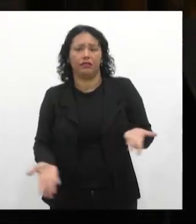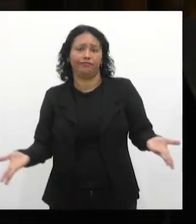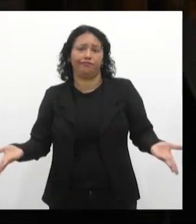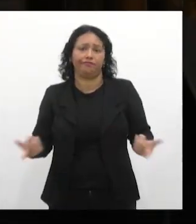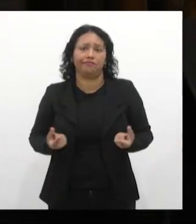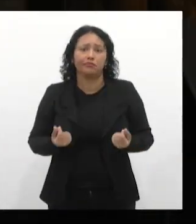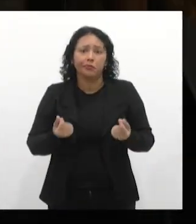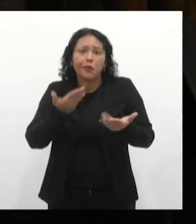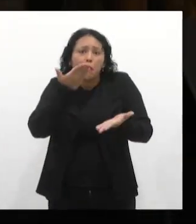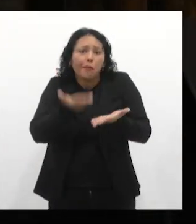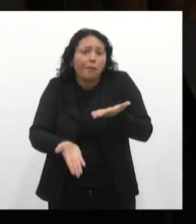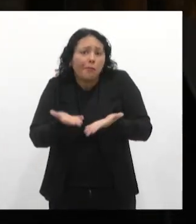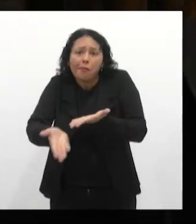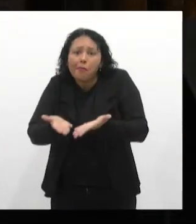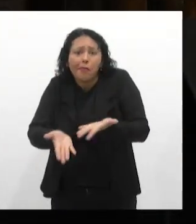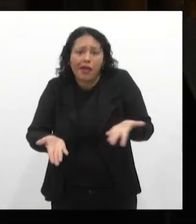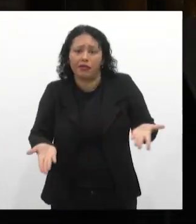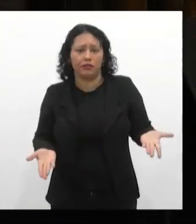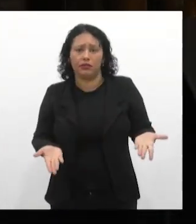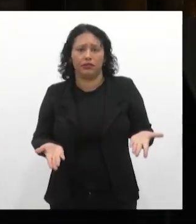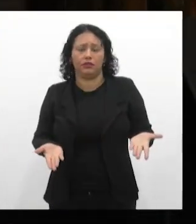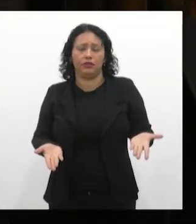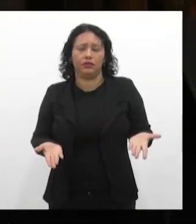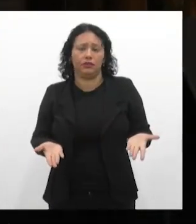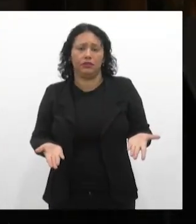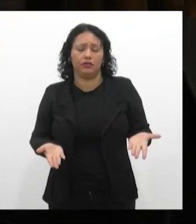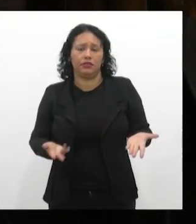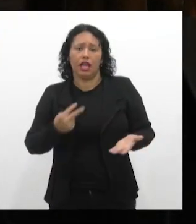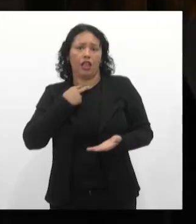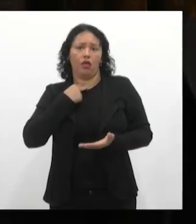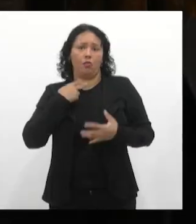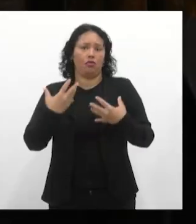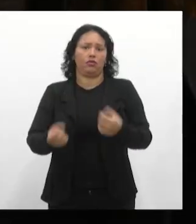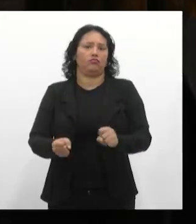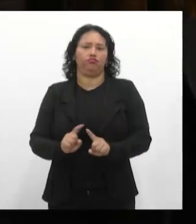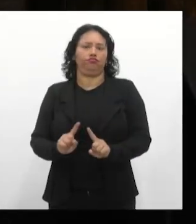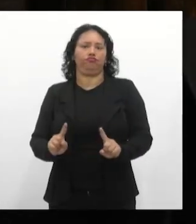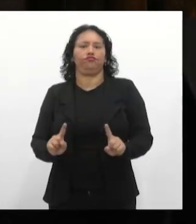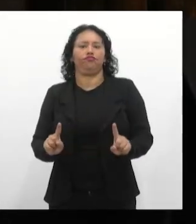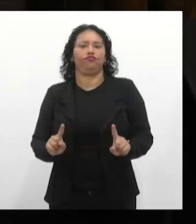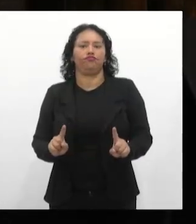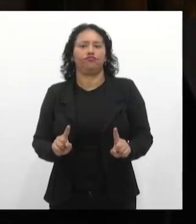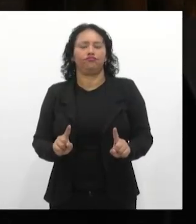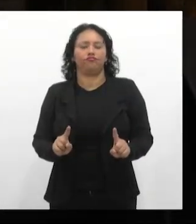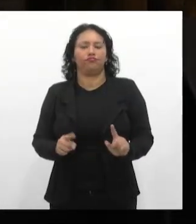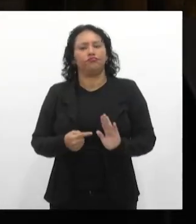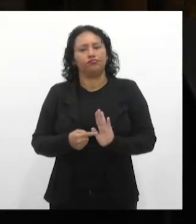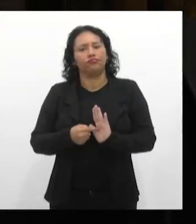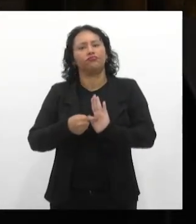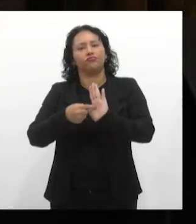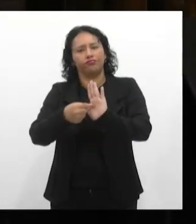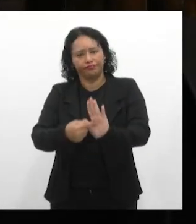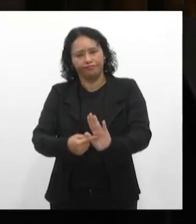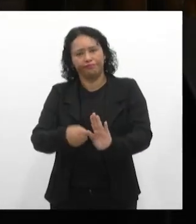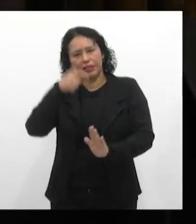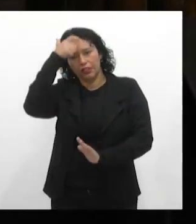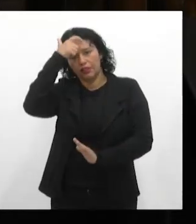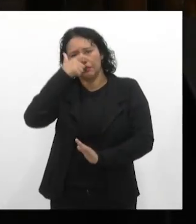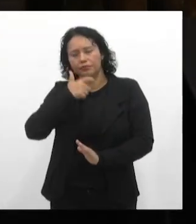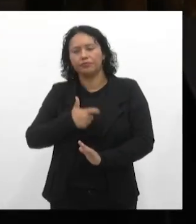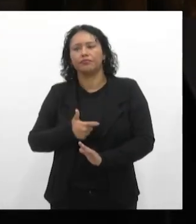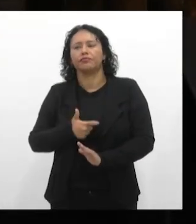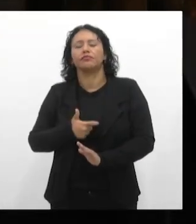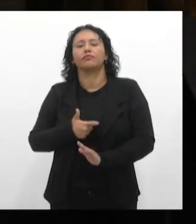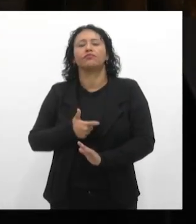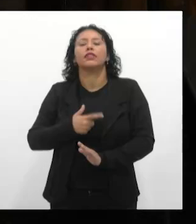é evidentemente inadmissível. Assim posto, fica aqui o